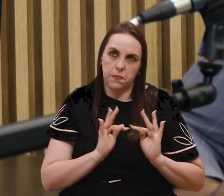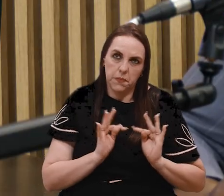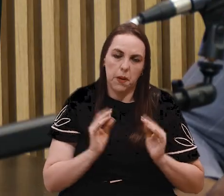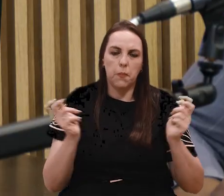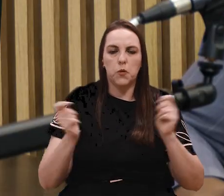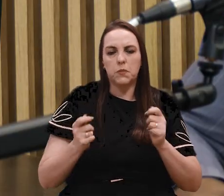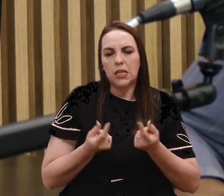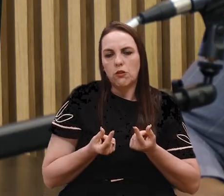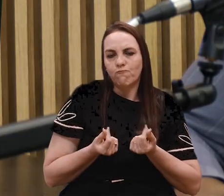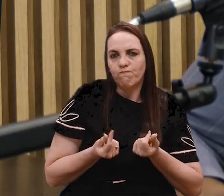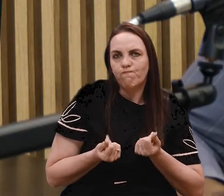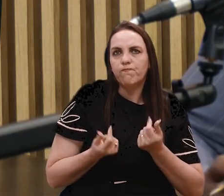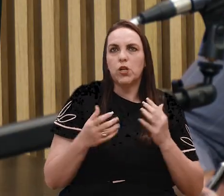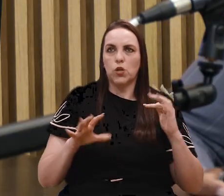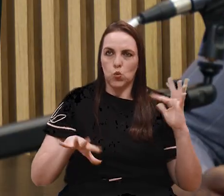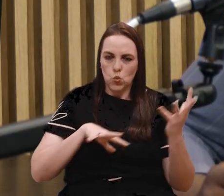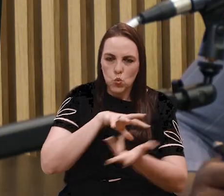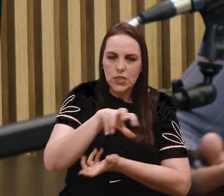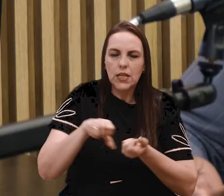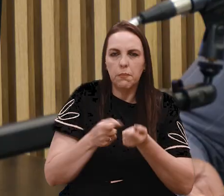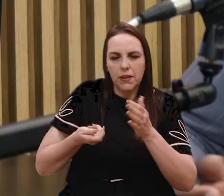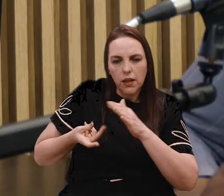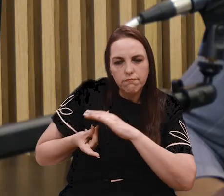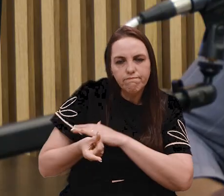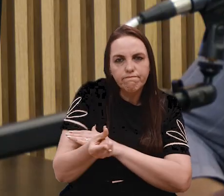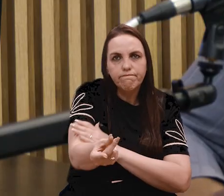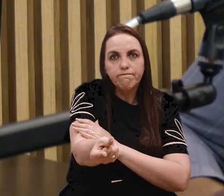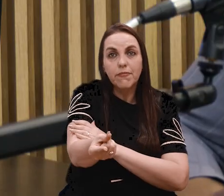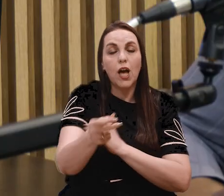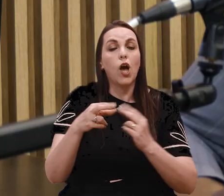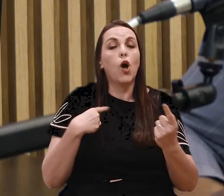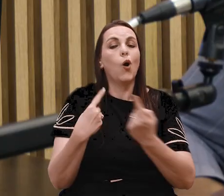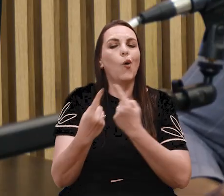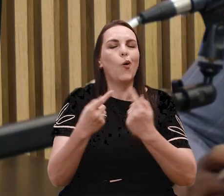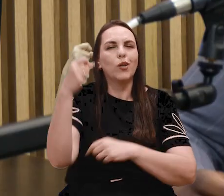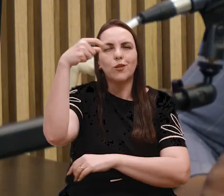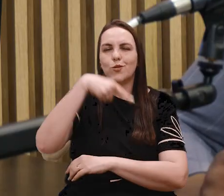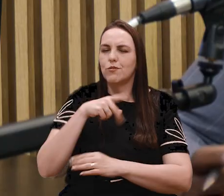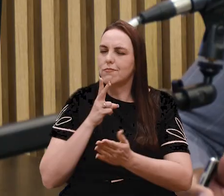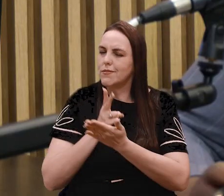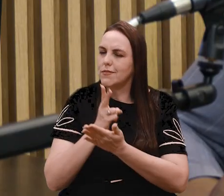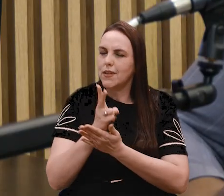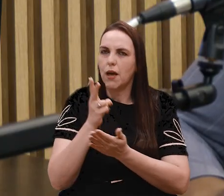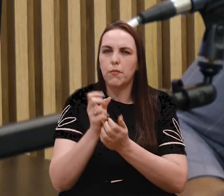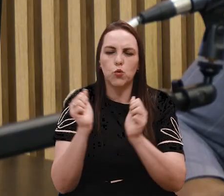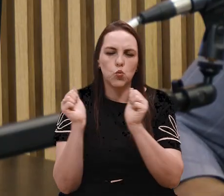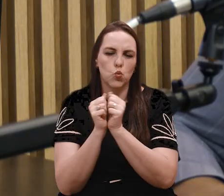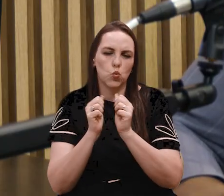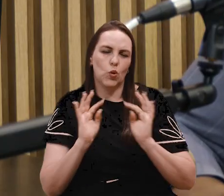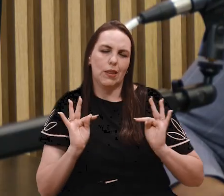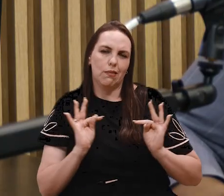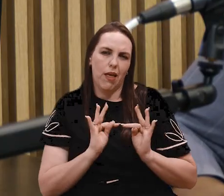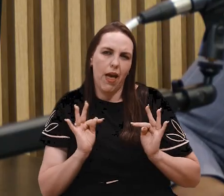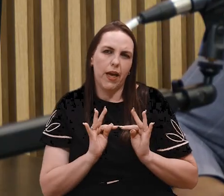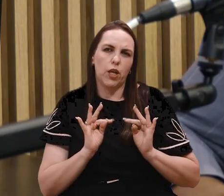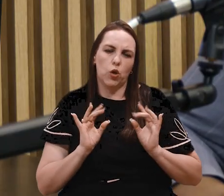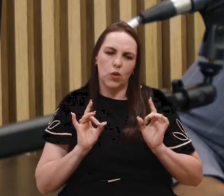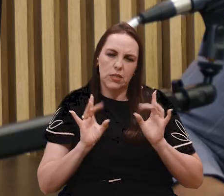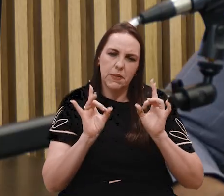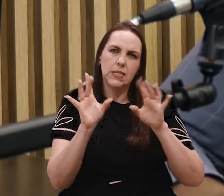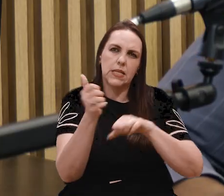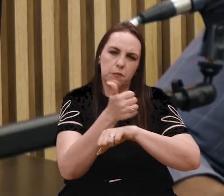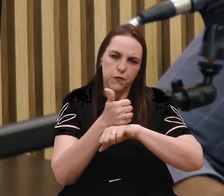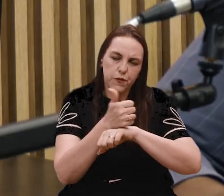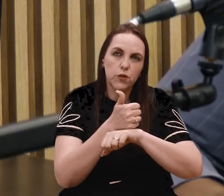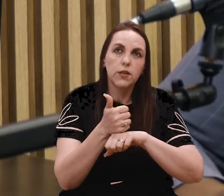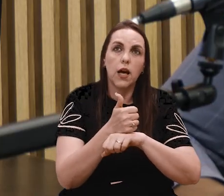financeira, sustentabilidade. E a Rota do Sol sempre fez, né? Em conjunto aí com técnicos, especialistas. Na época contratamos